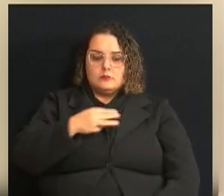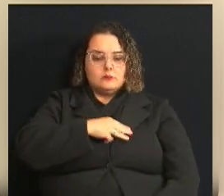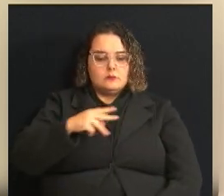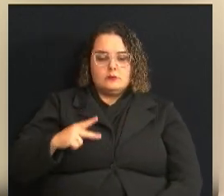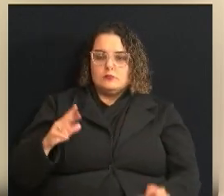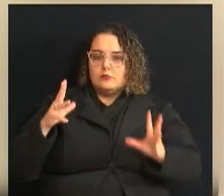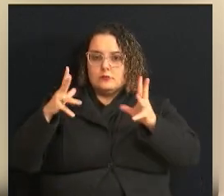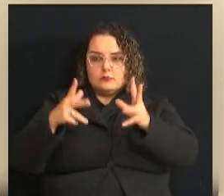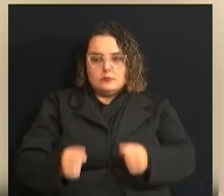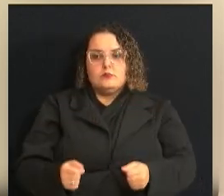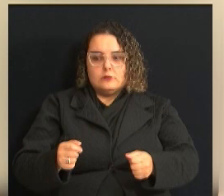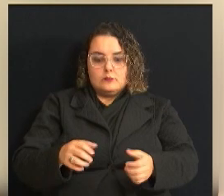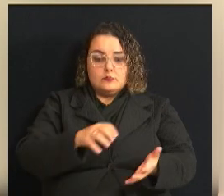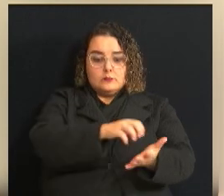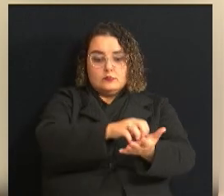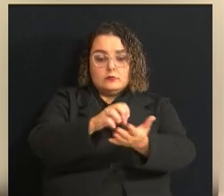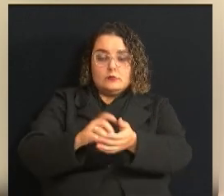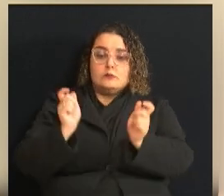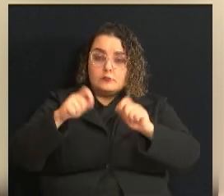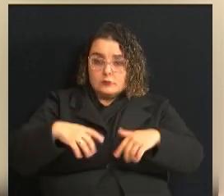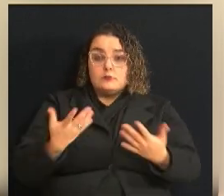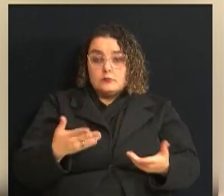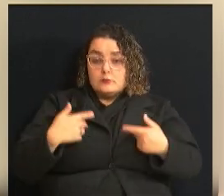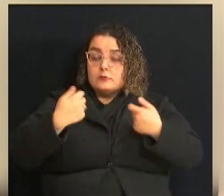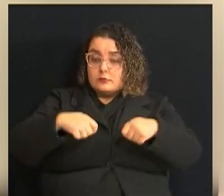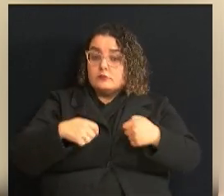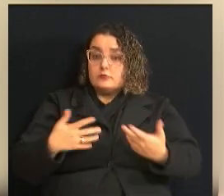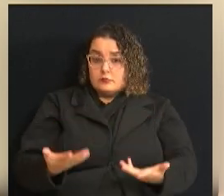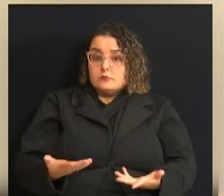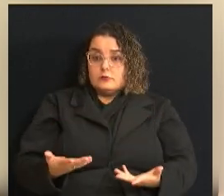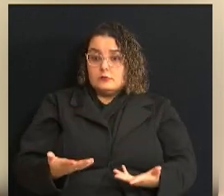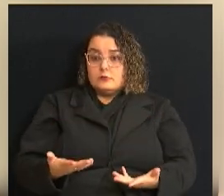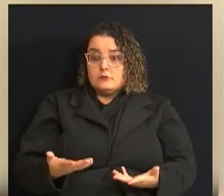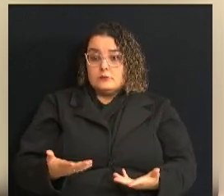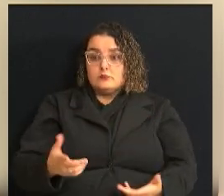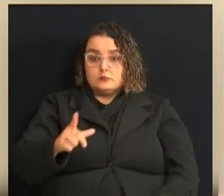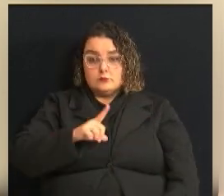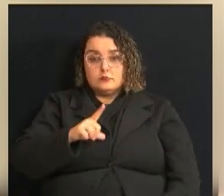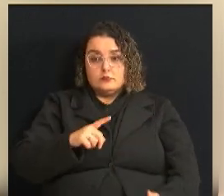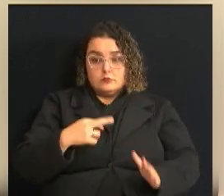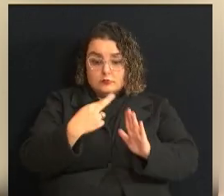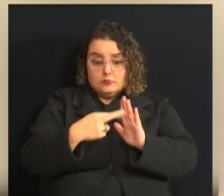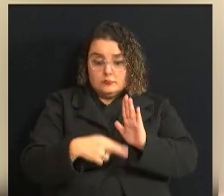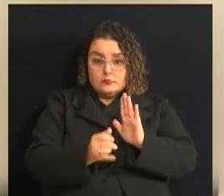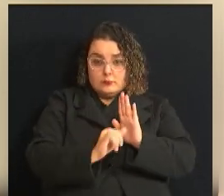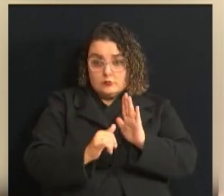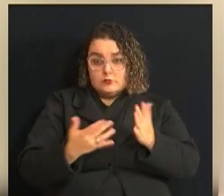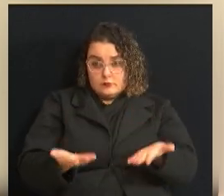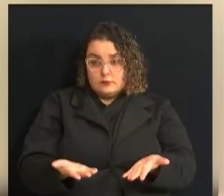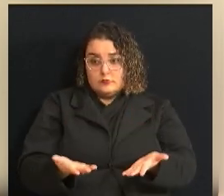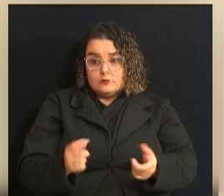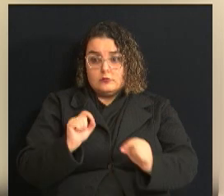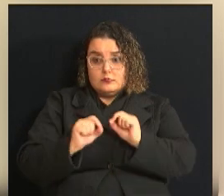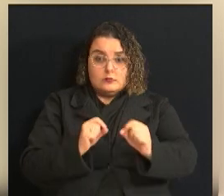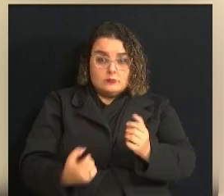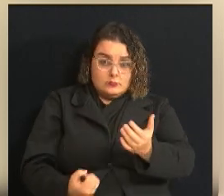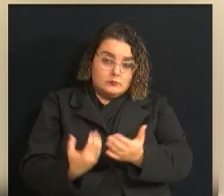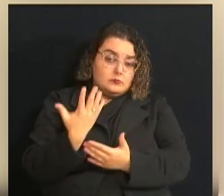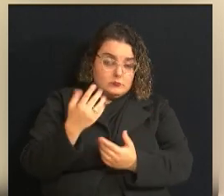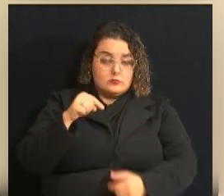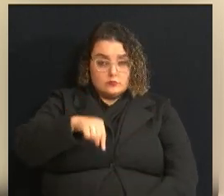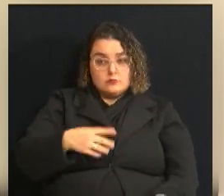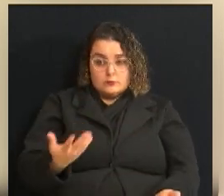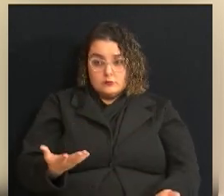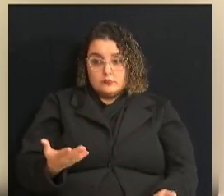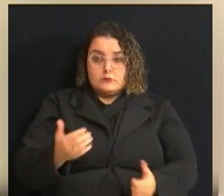os órgãos competentes e que precisam ter esse relatório em mãos, né, para saber o que foi produzido aqui. Afinal de contas, nosso mandato é